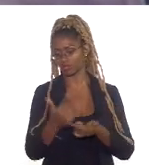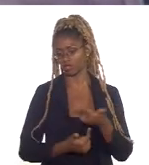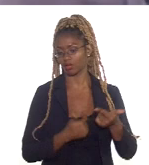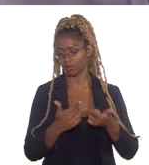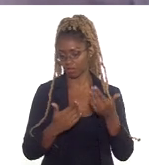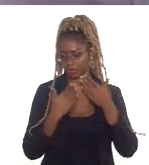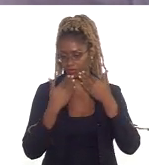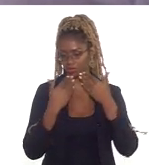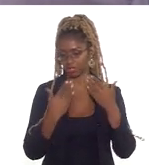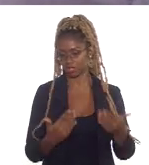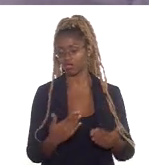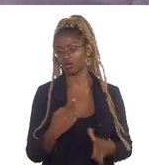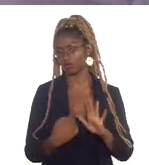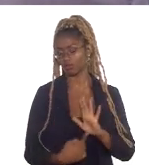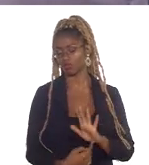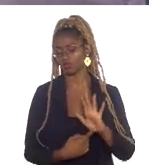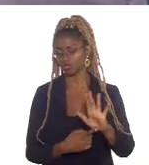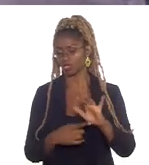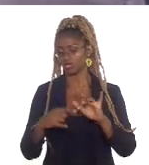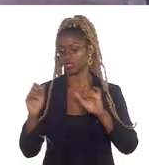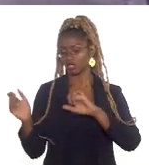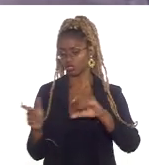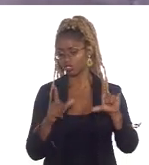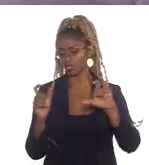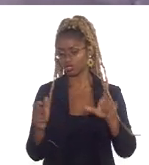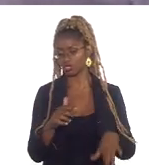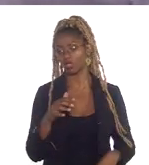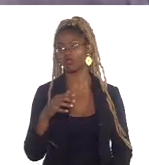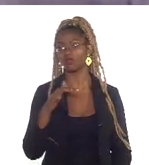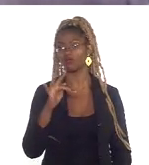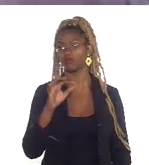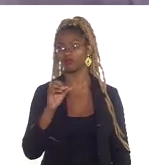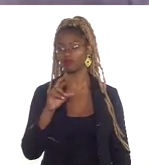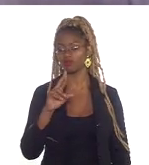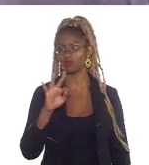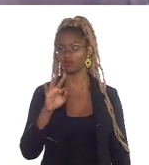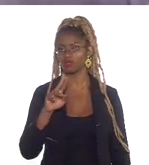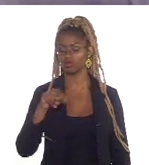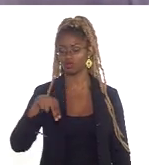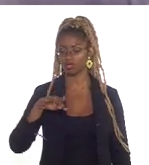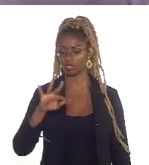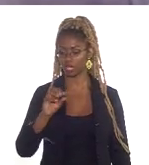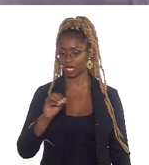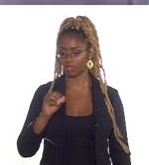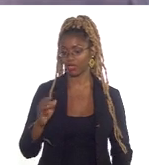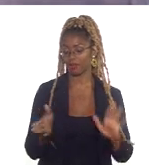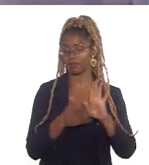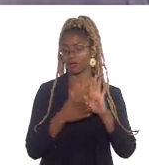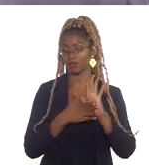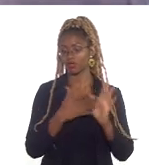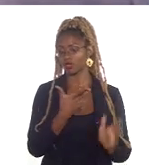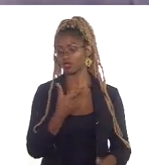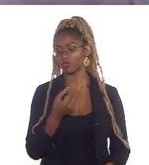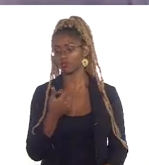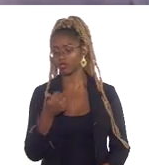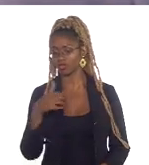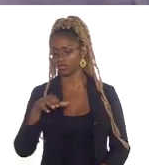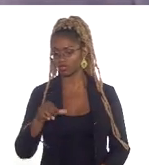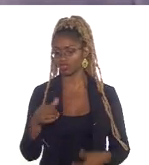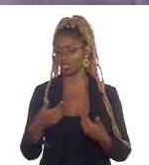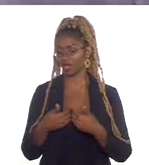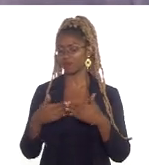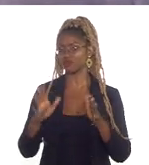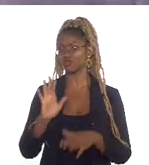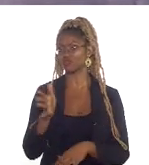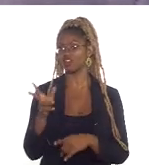apresentado e foi colocado na exposição do Fortunato foi um plano de trabalho proposto lá em 2019, que ele já abriu, salvo engano, ele já